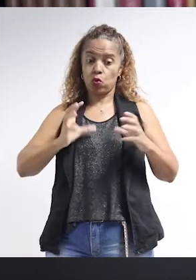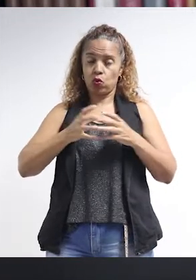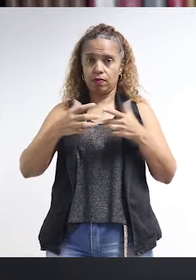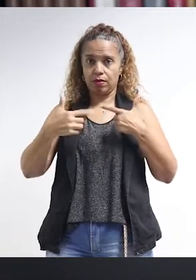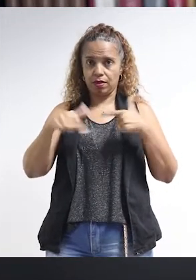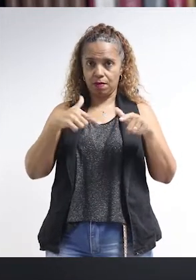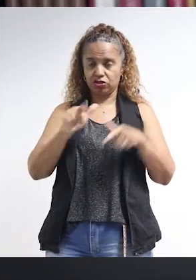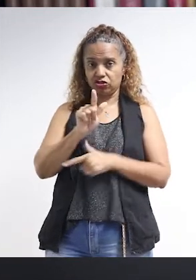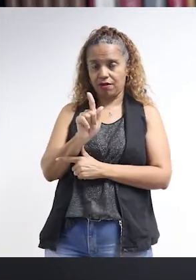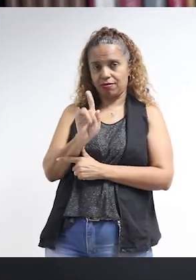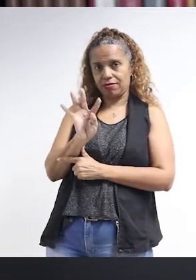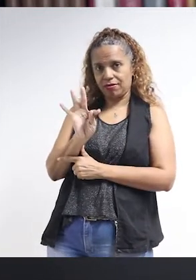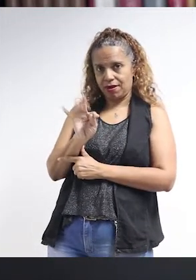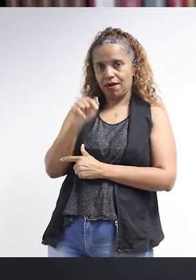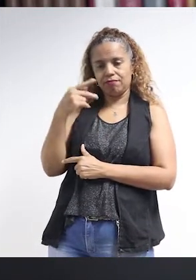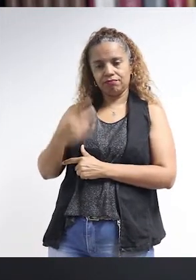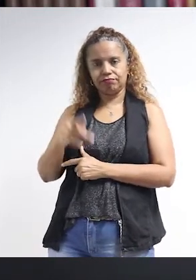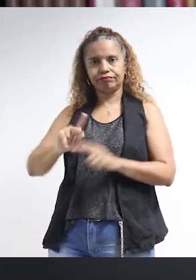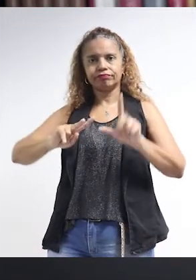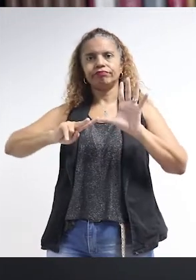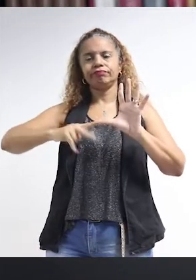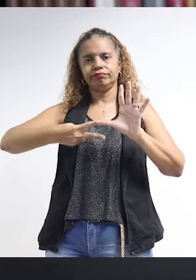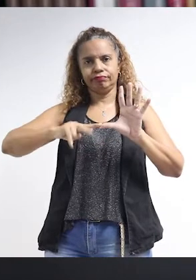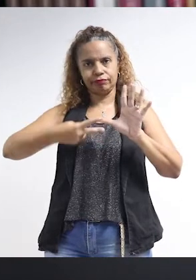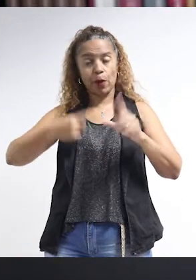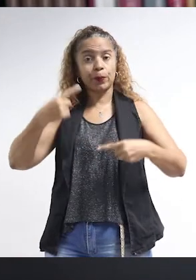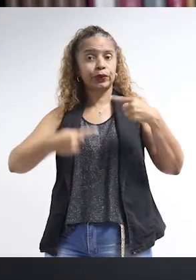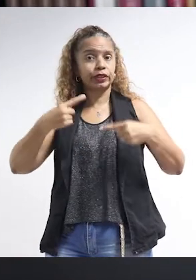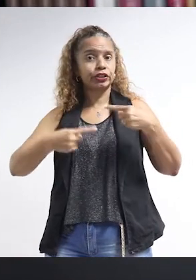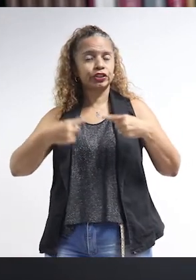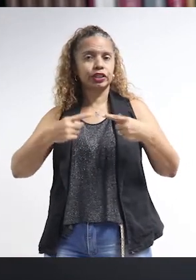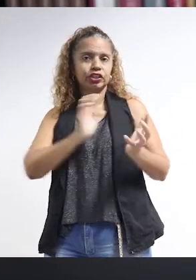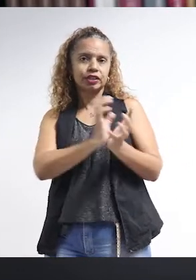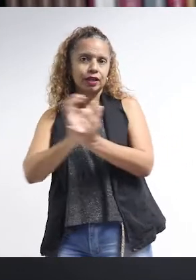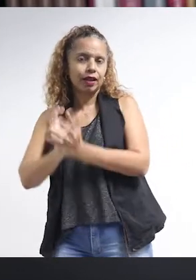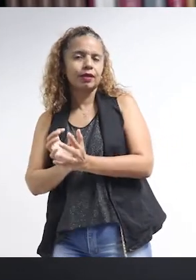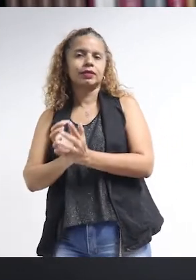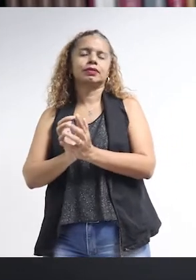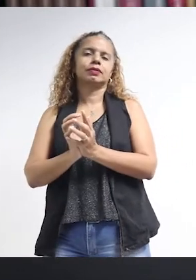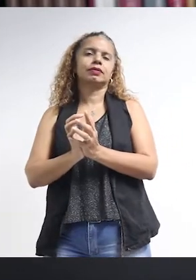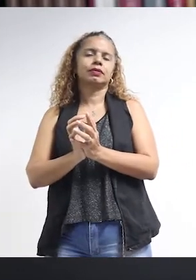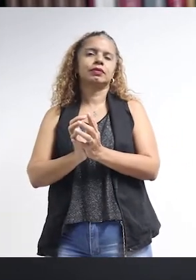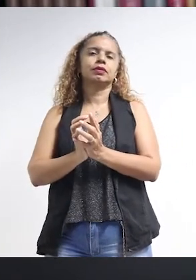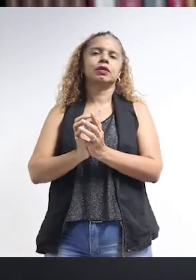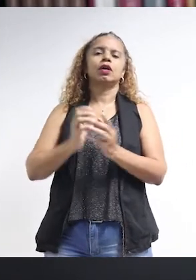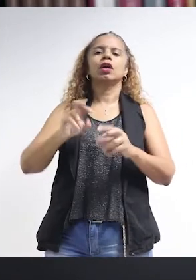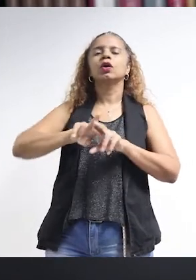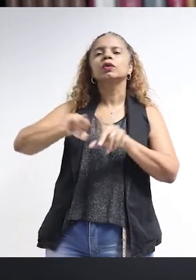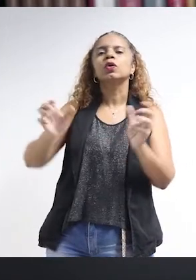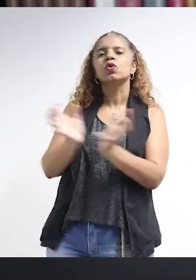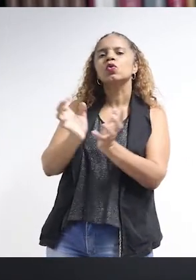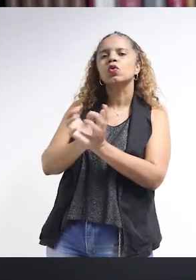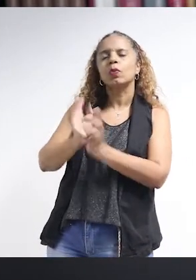grupo de trabalho de políticas de classe e ações étnico-raciais do nosso sindicato,